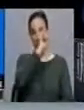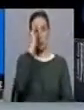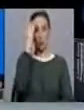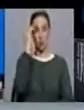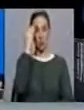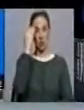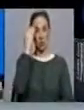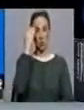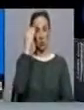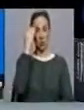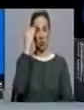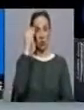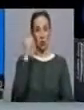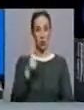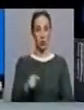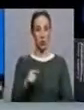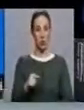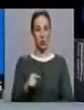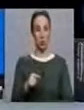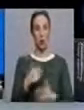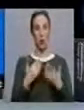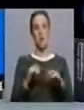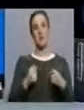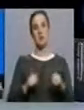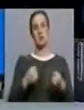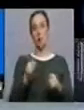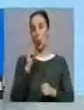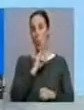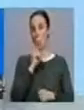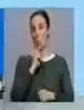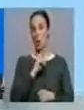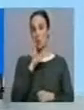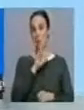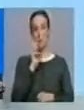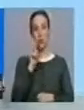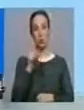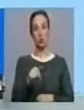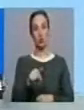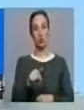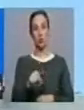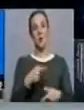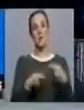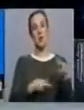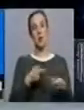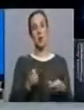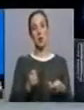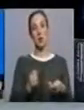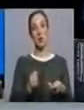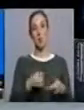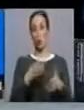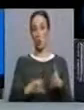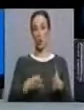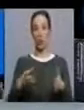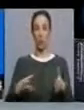é que estão sobre grandes níveis de stress se encaramos isso como os príncipes é complicado portanto é